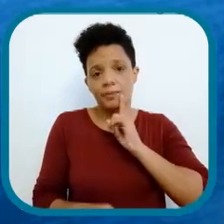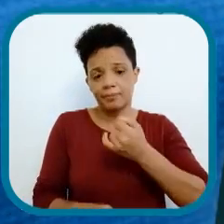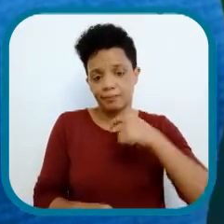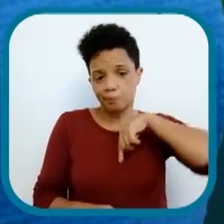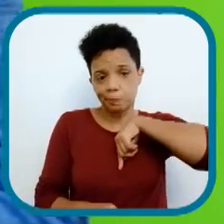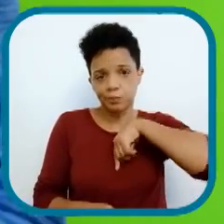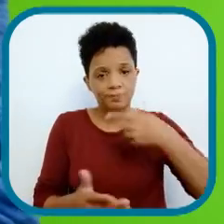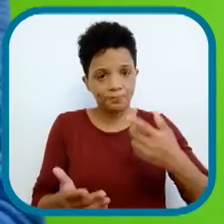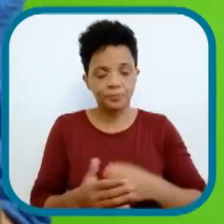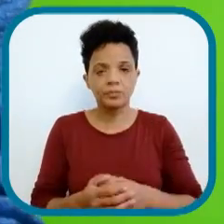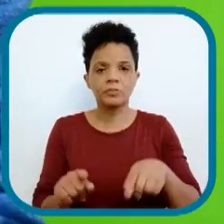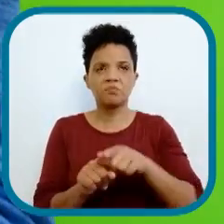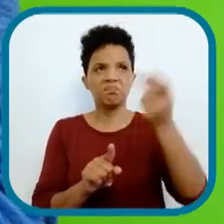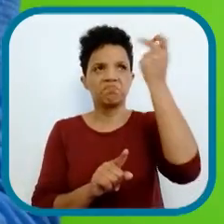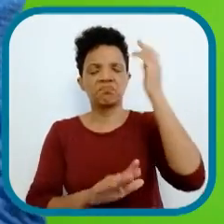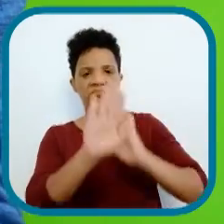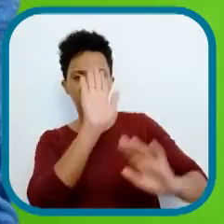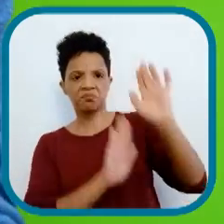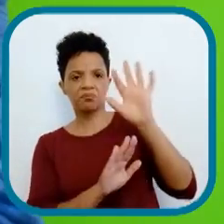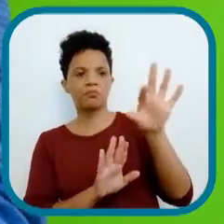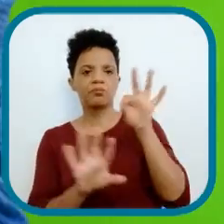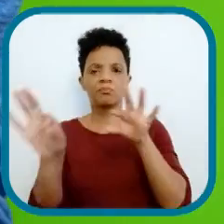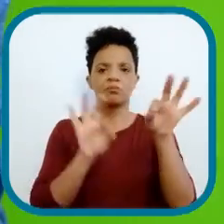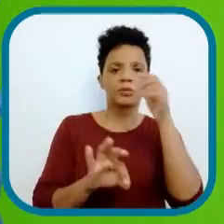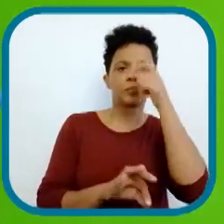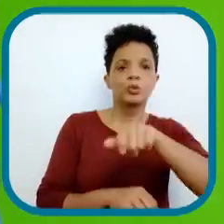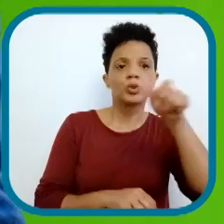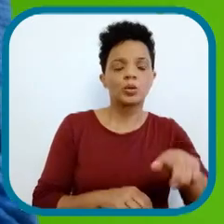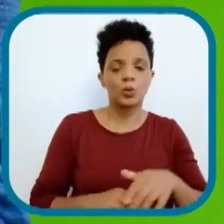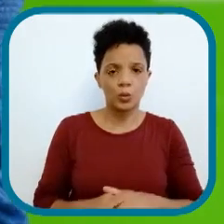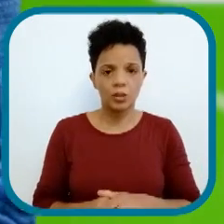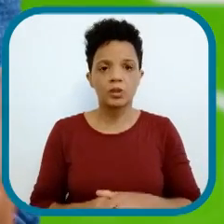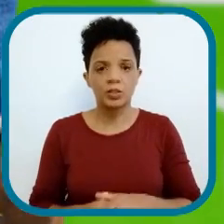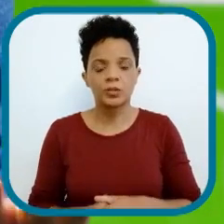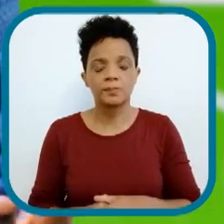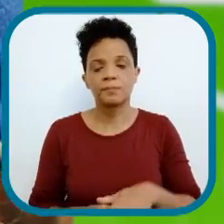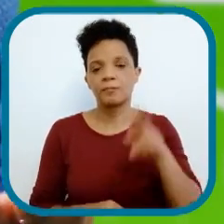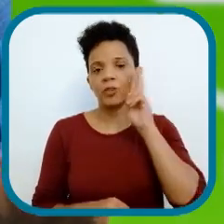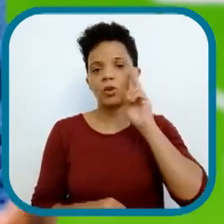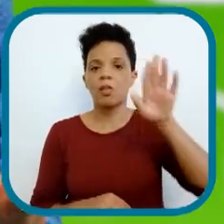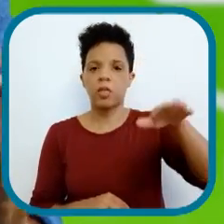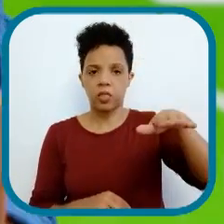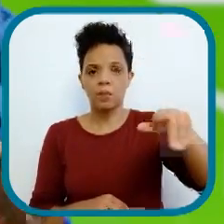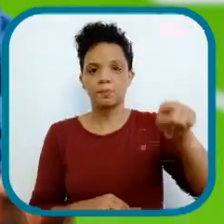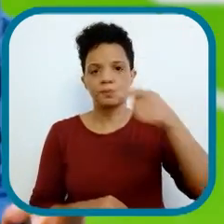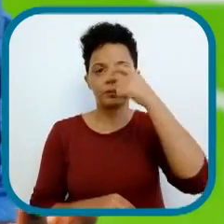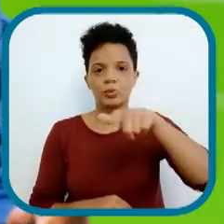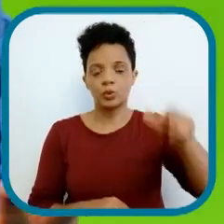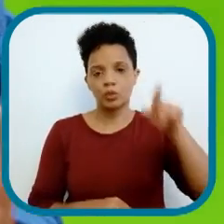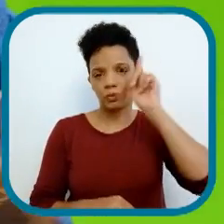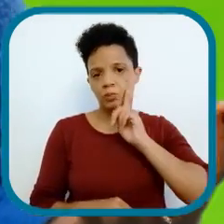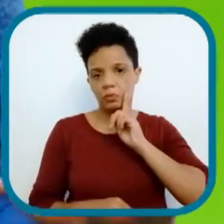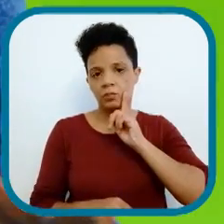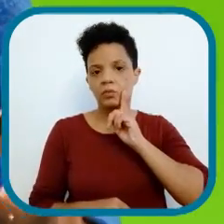de um género onde os mecanismos estereotipados de recrutamento das pessoas não desvaloriza